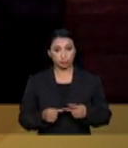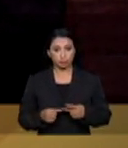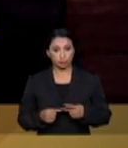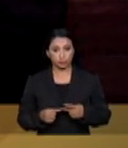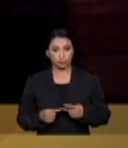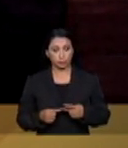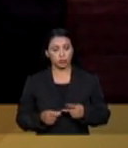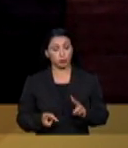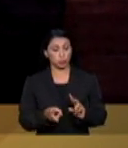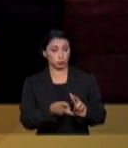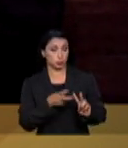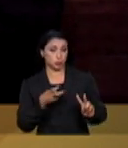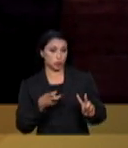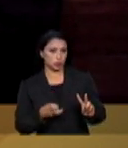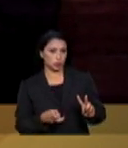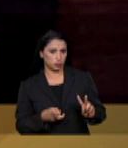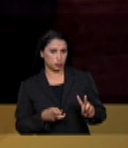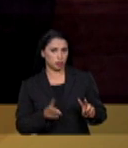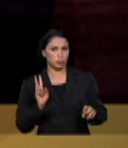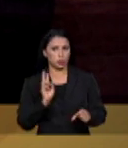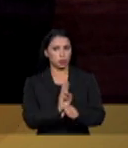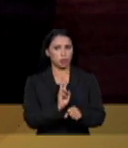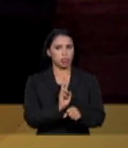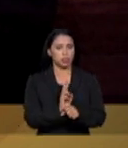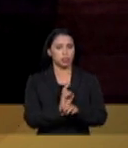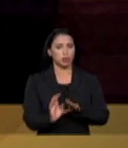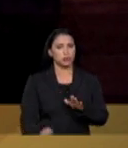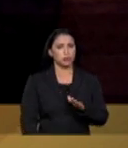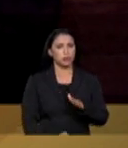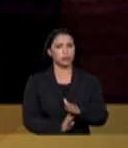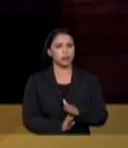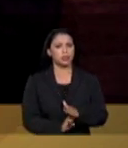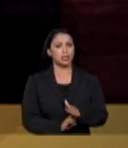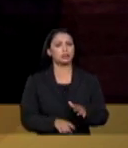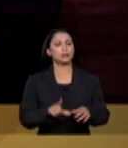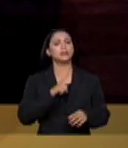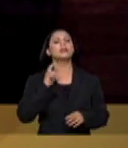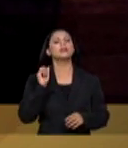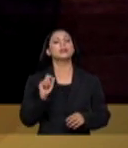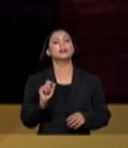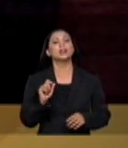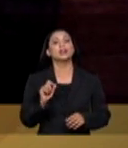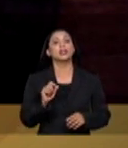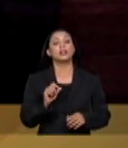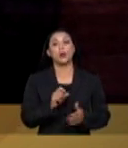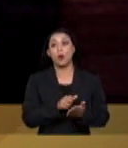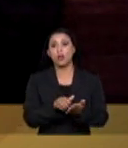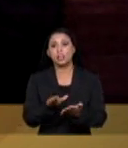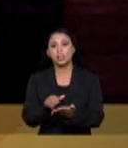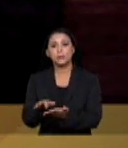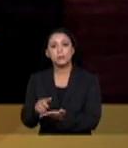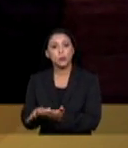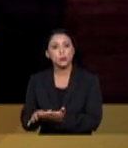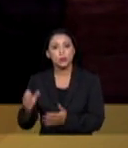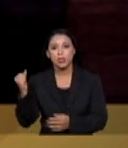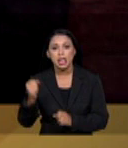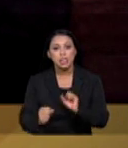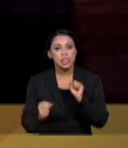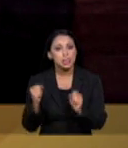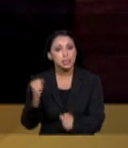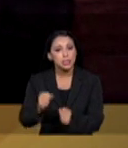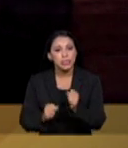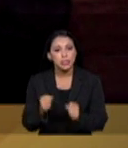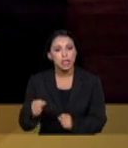lugar tutelados pelo Estado foram constantemente expulsos assassinar